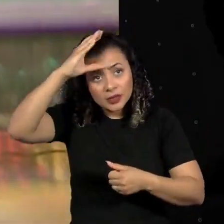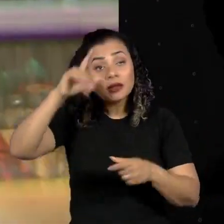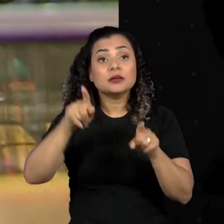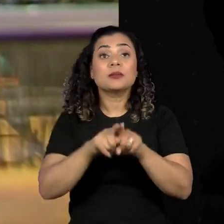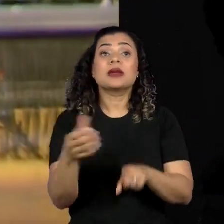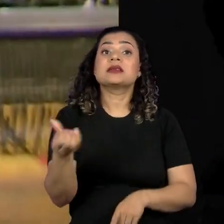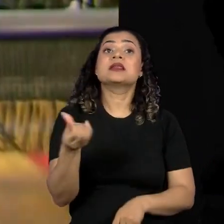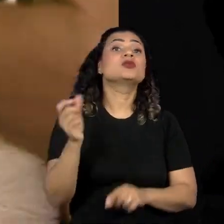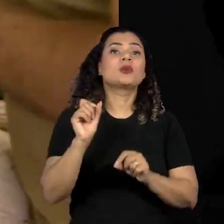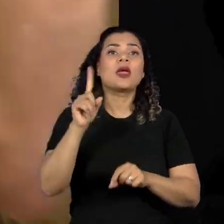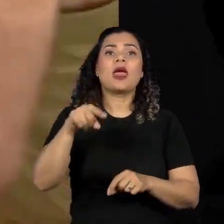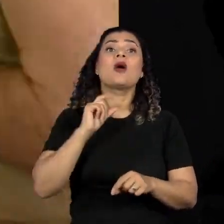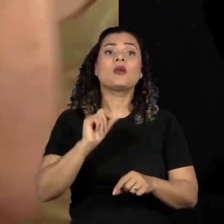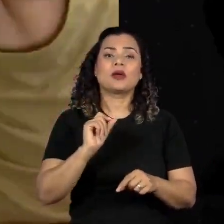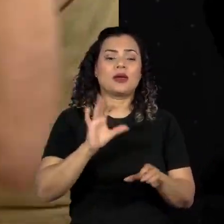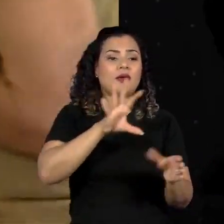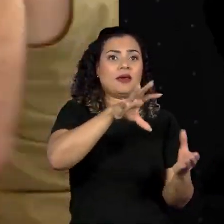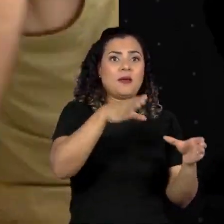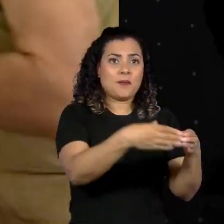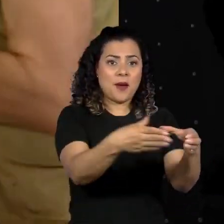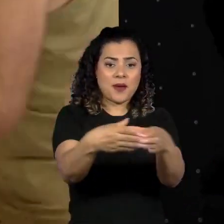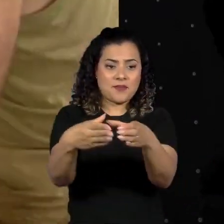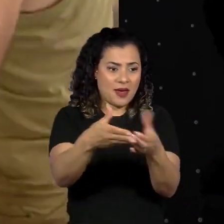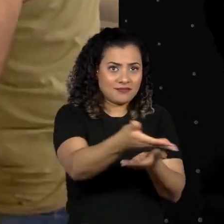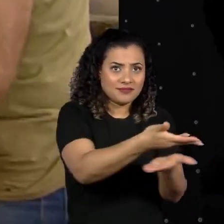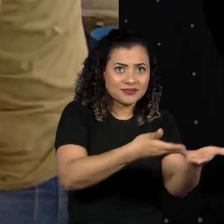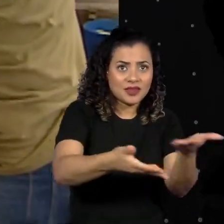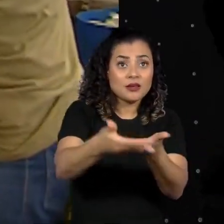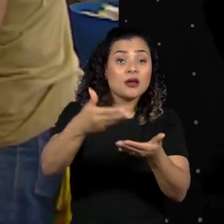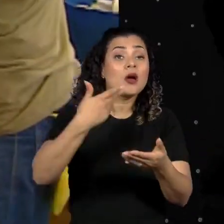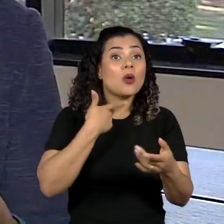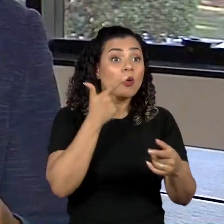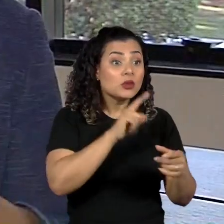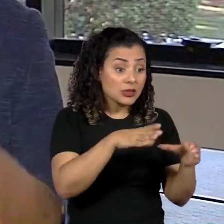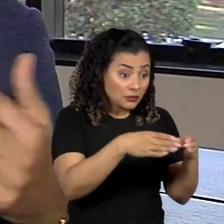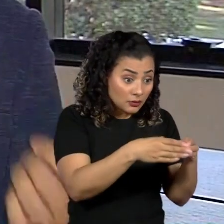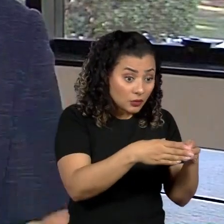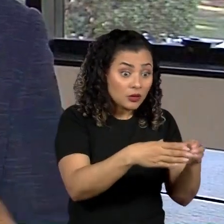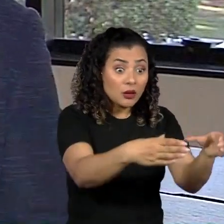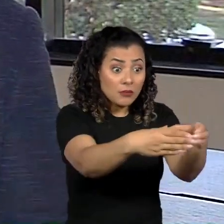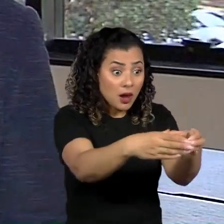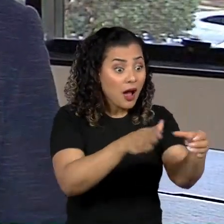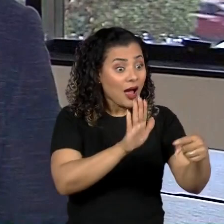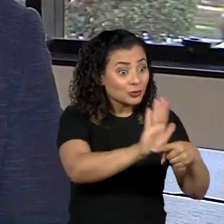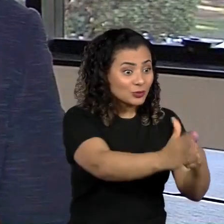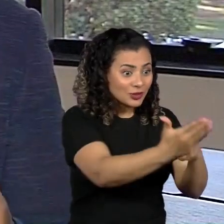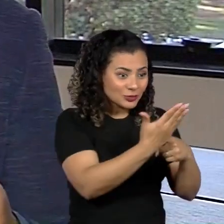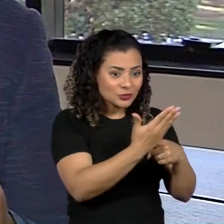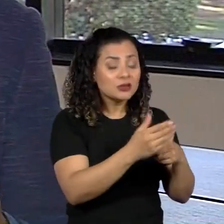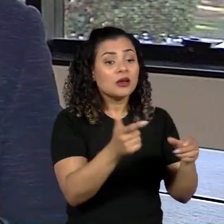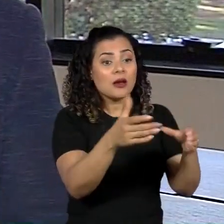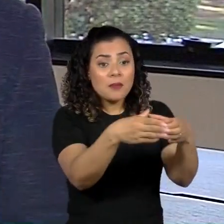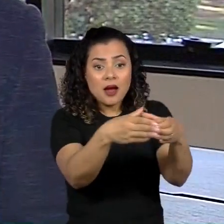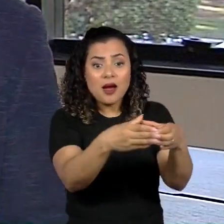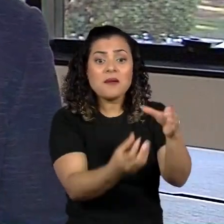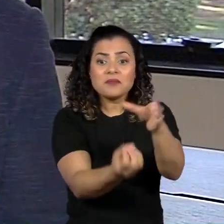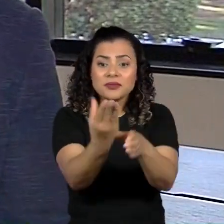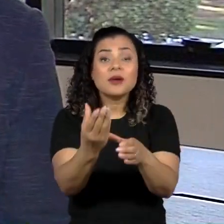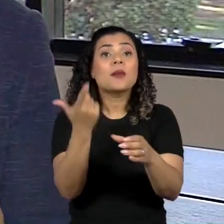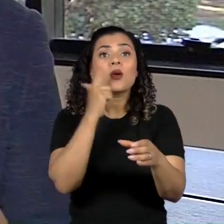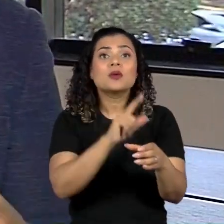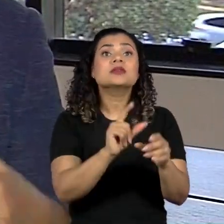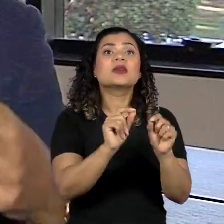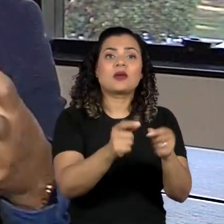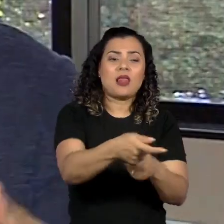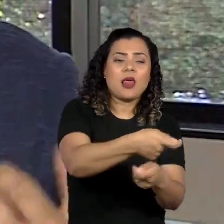é o da intercooperação. As cooperativas, elas passam a cooperar entre si, visando reduzir custos, visando a ampliar o